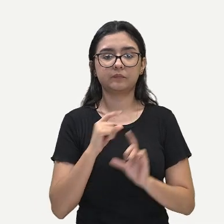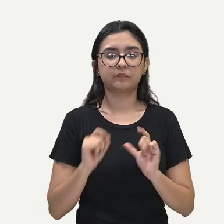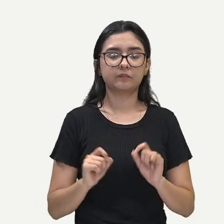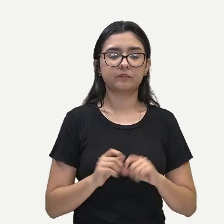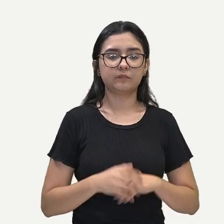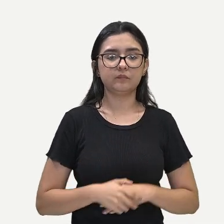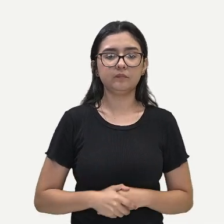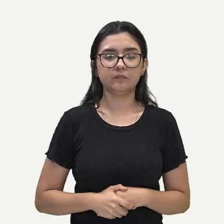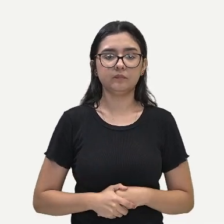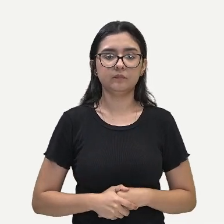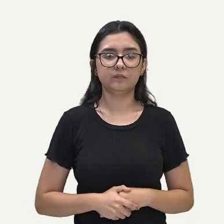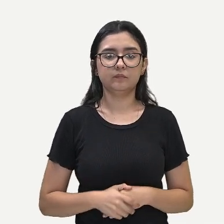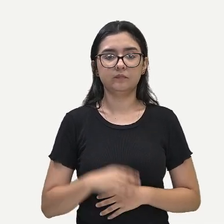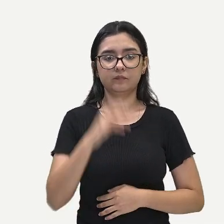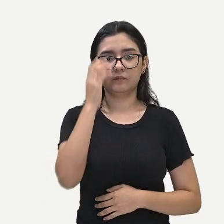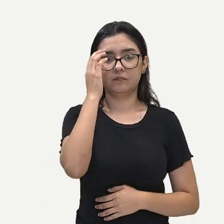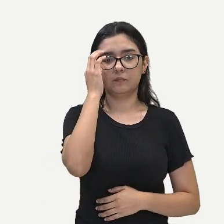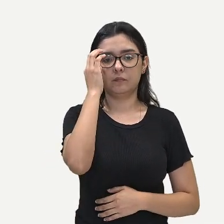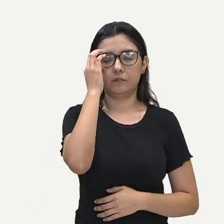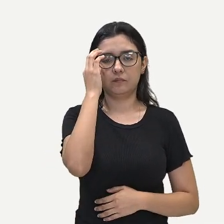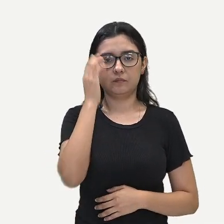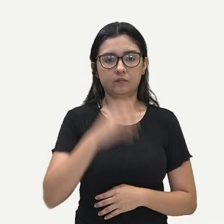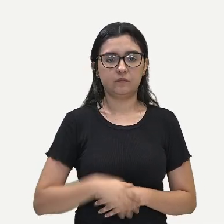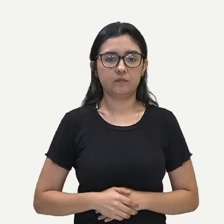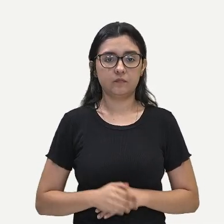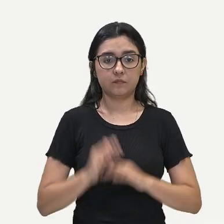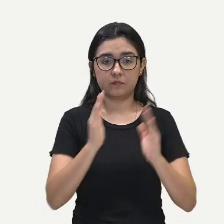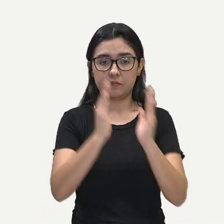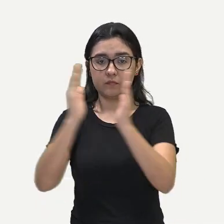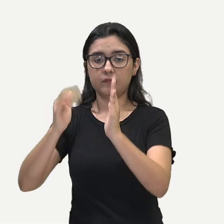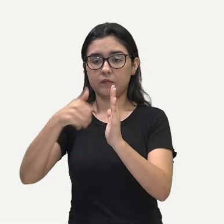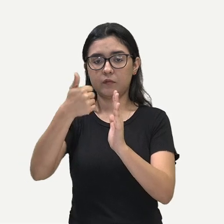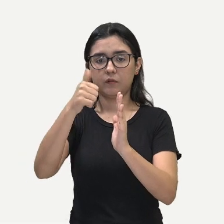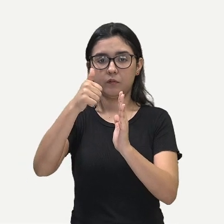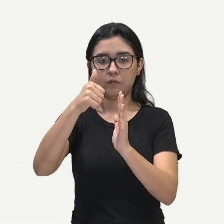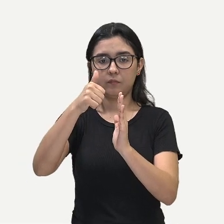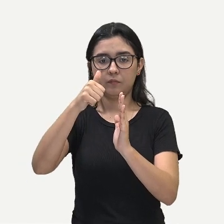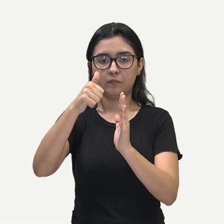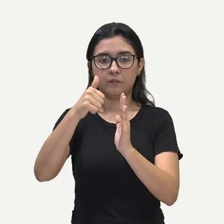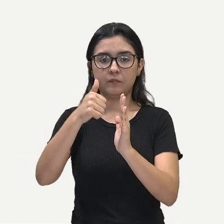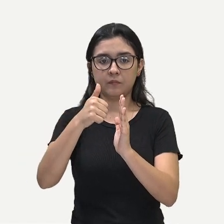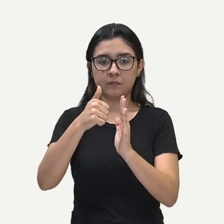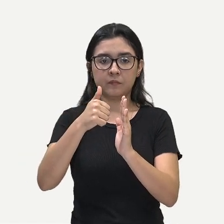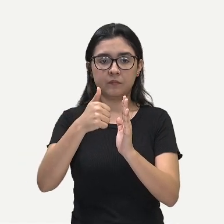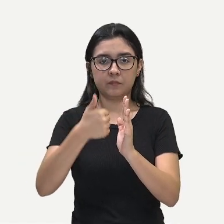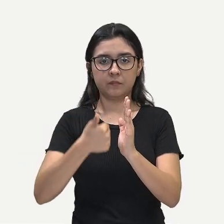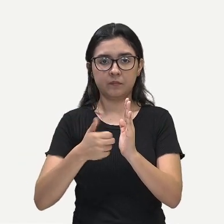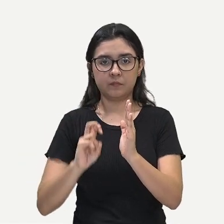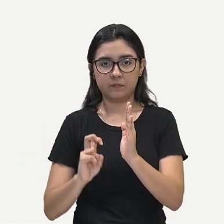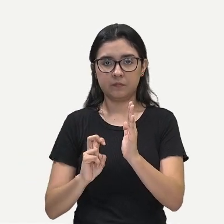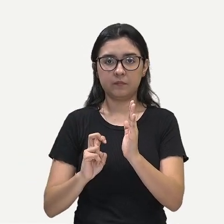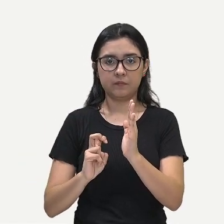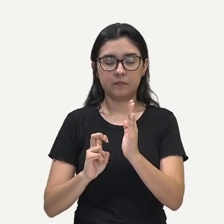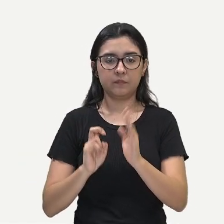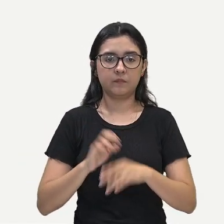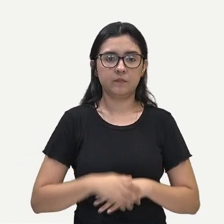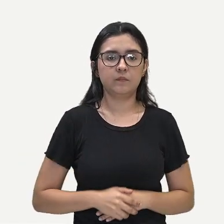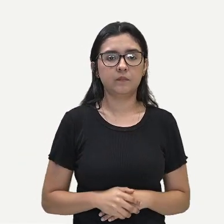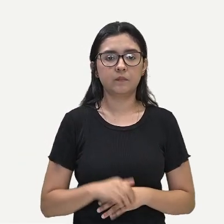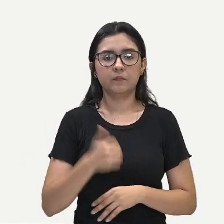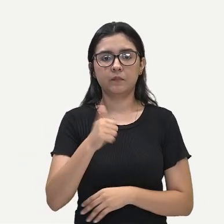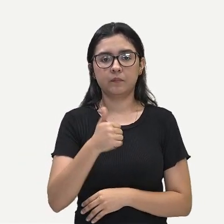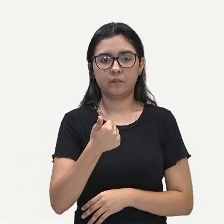seguinte categoria, né? De 11 hasta 15. 11,